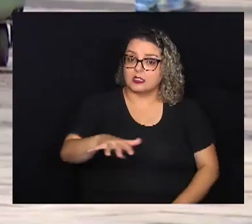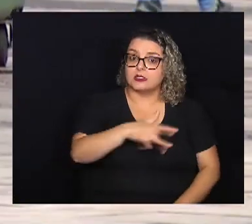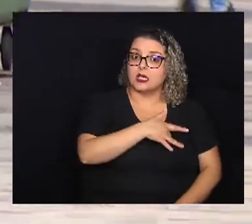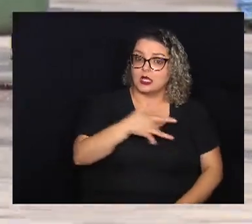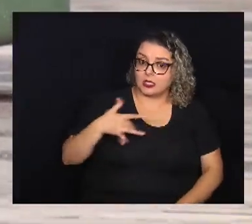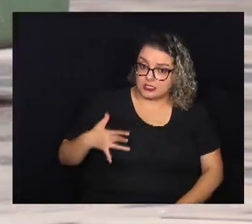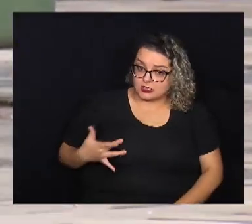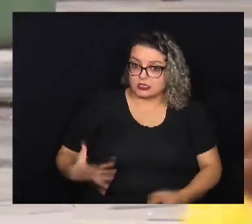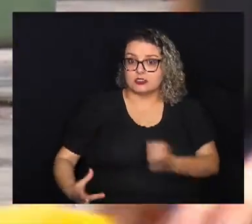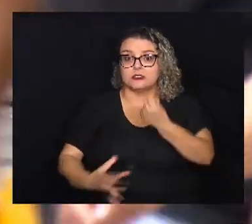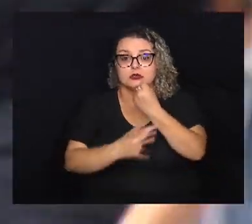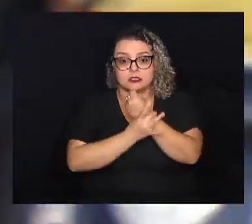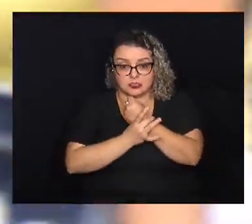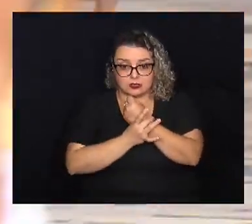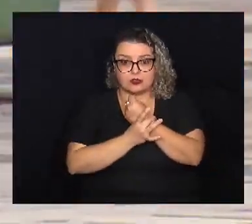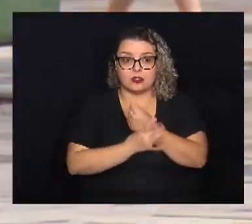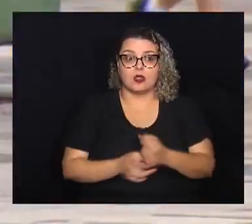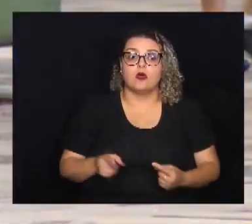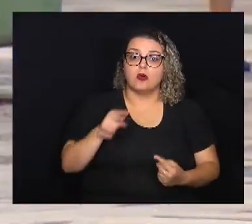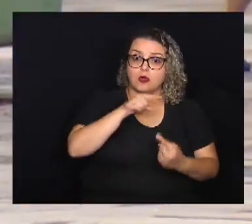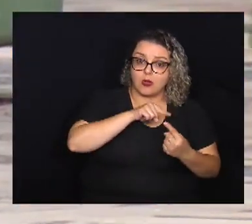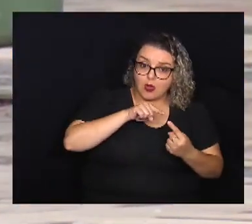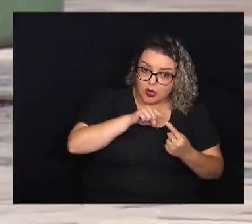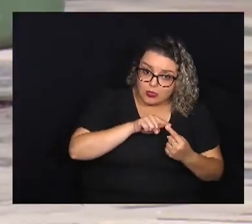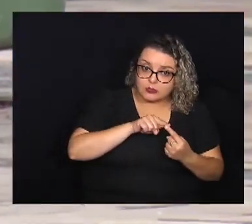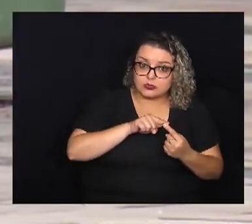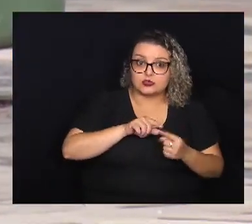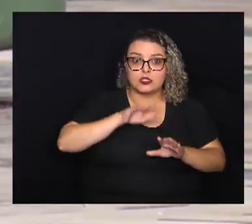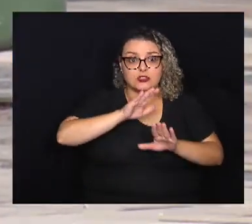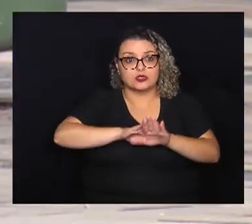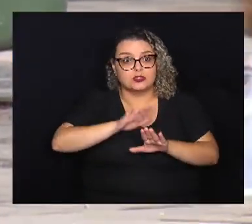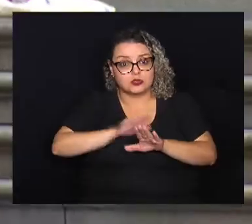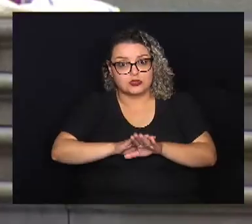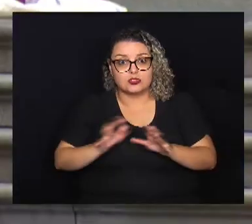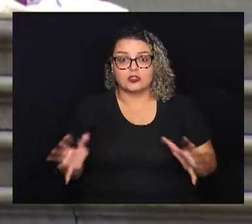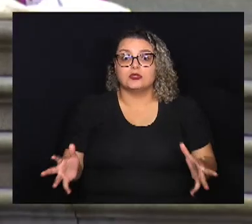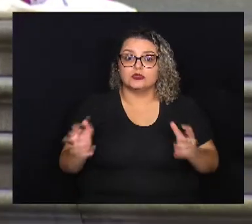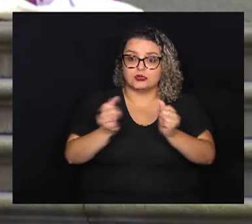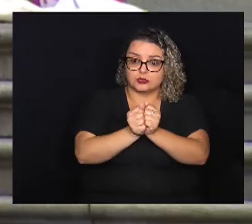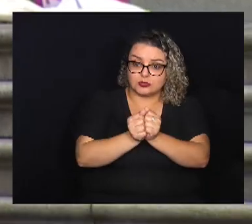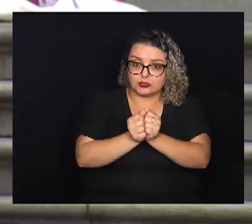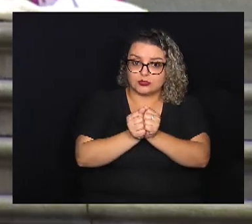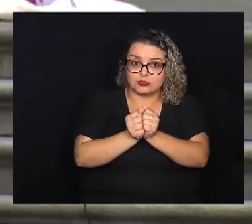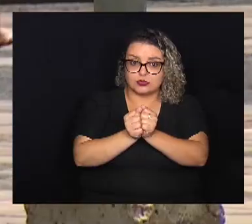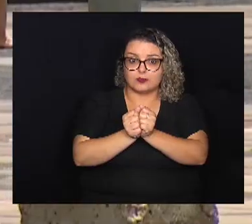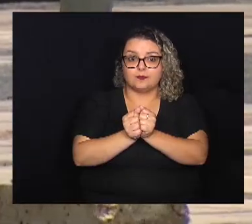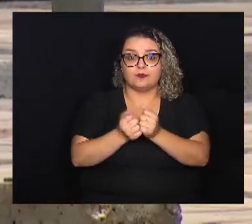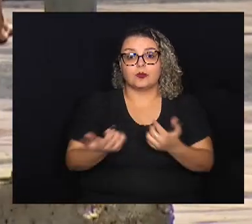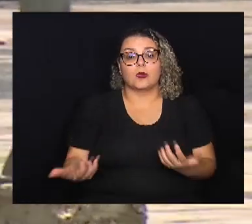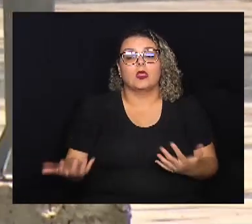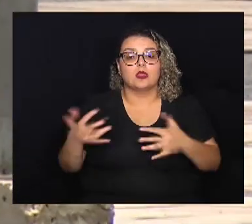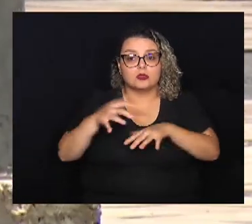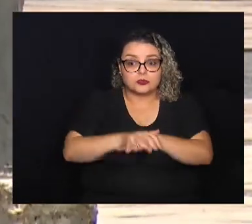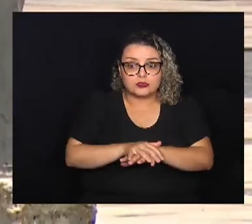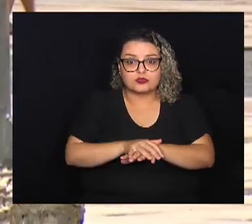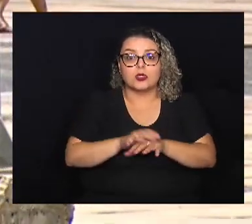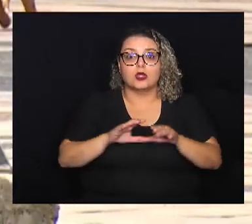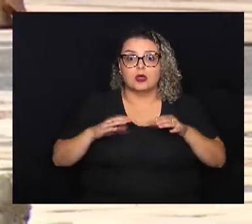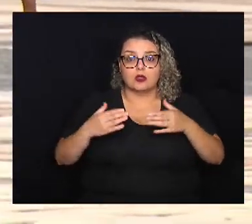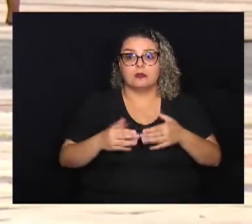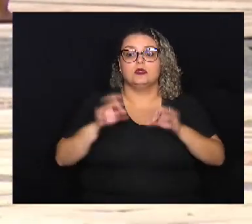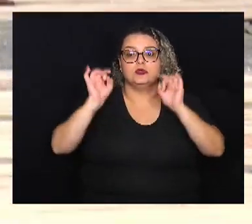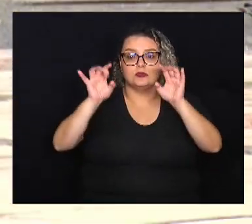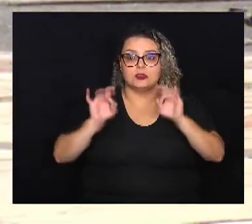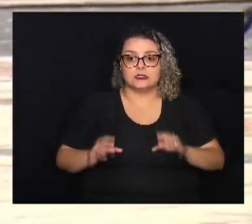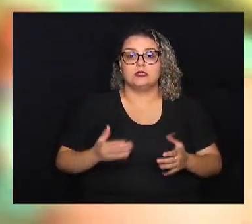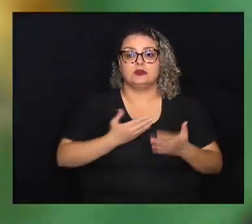e segurança com o objetivo de uma atuação em conjunto também integram a comissão especial de estudos